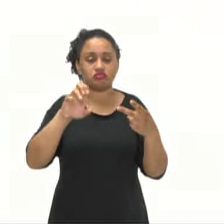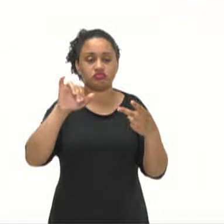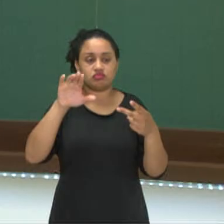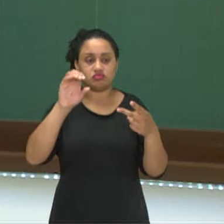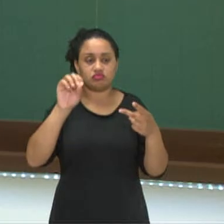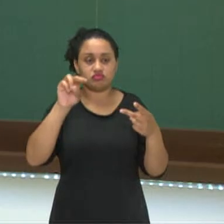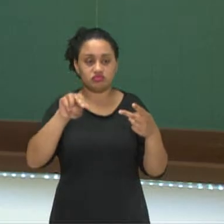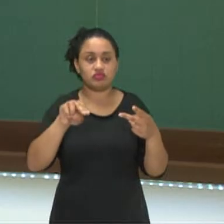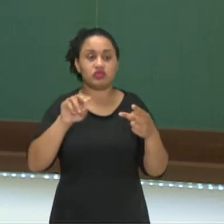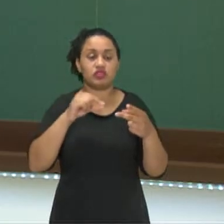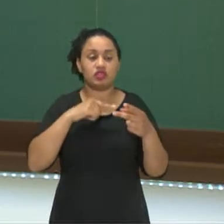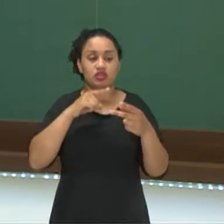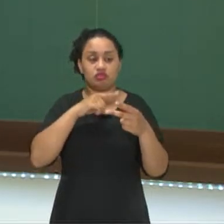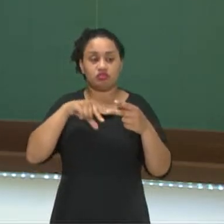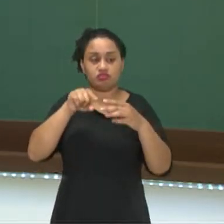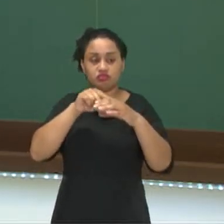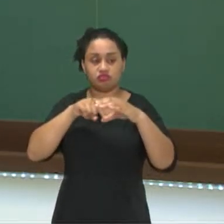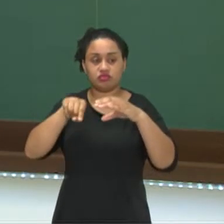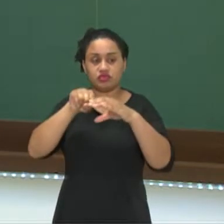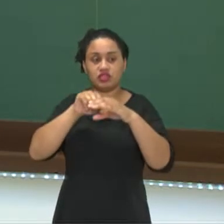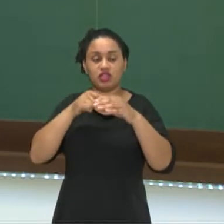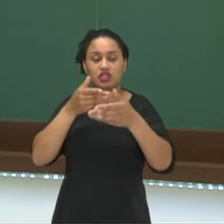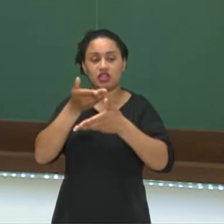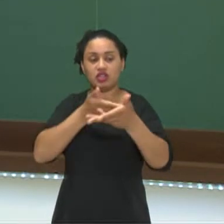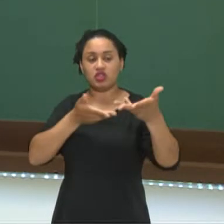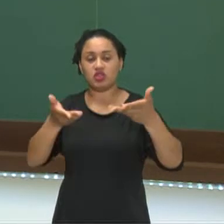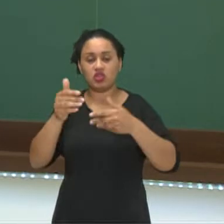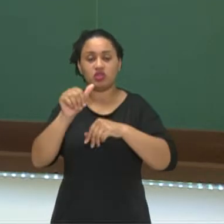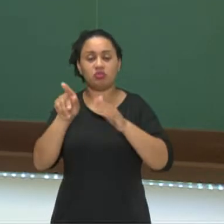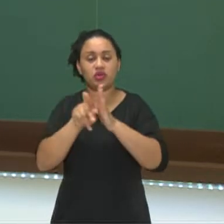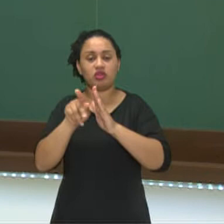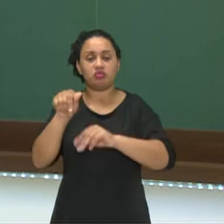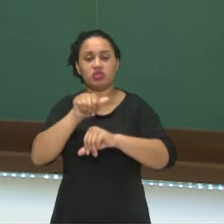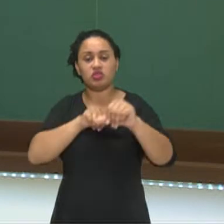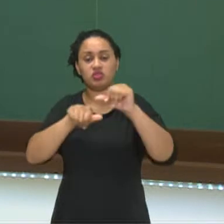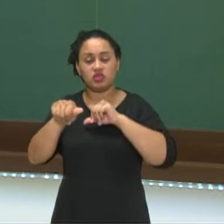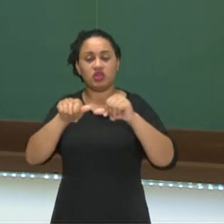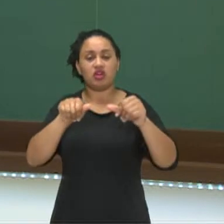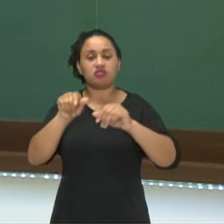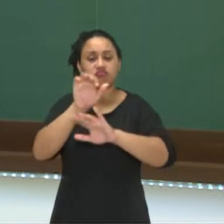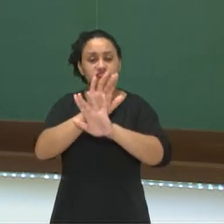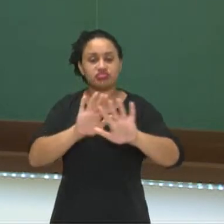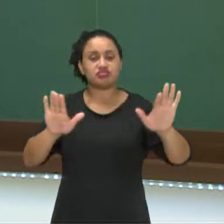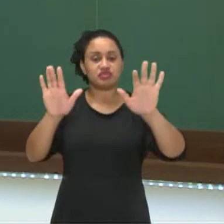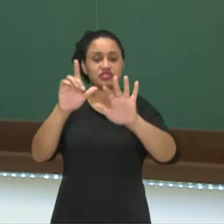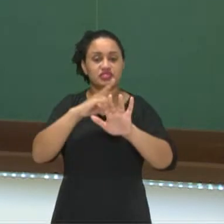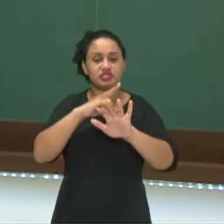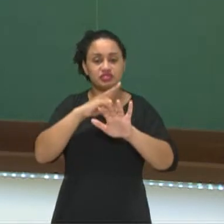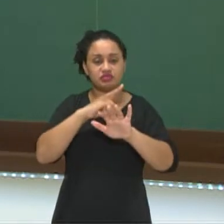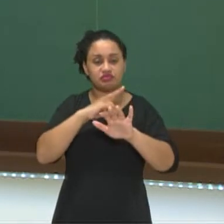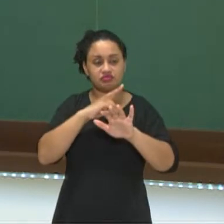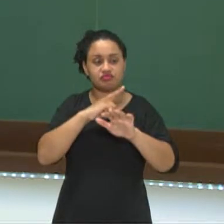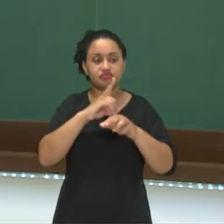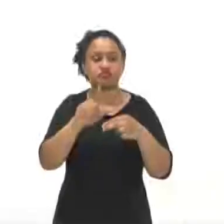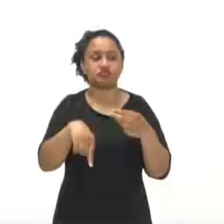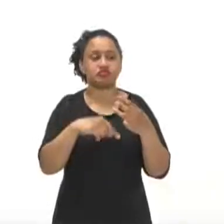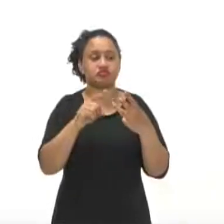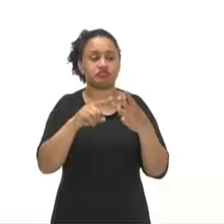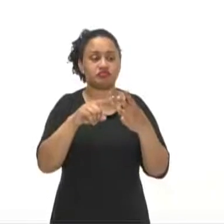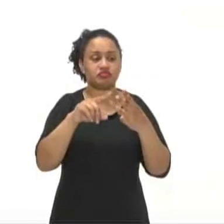aqui em volta, vai estar relacionado com as trocas gasosas do embrião com o ambiente externo.